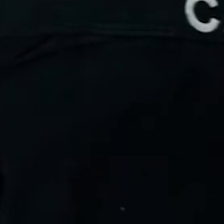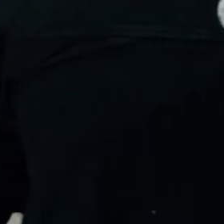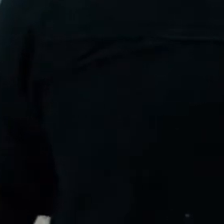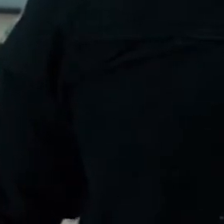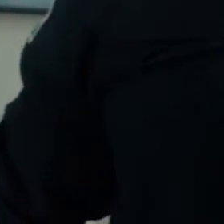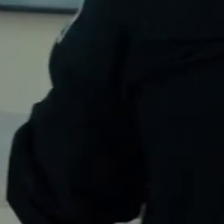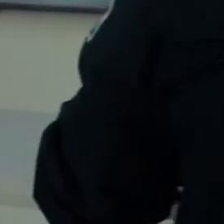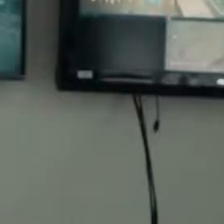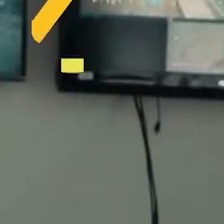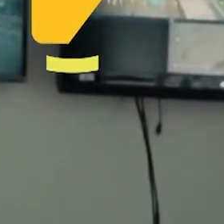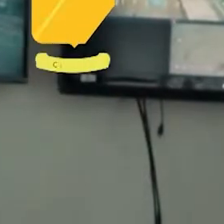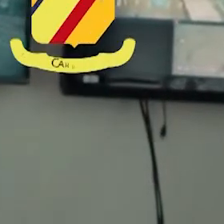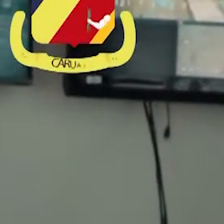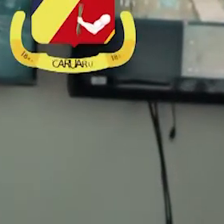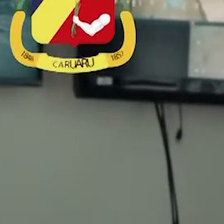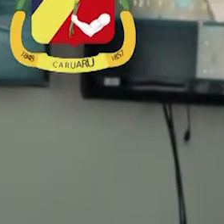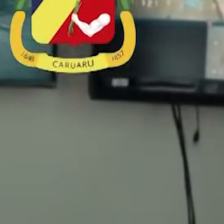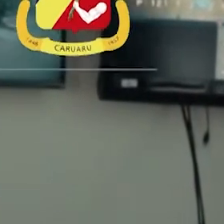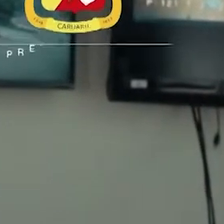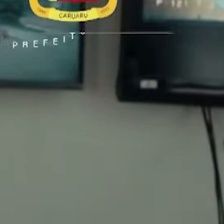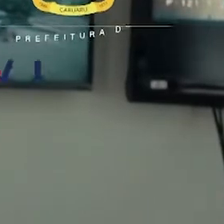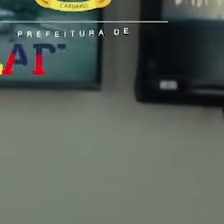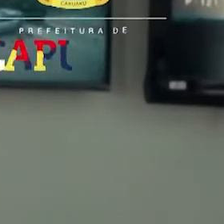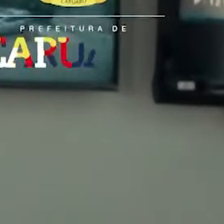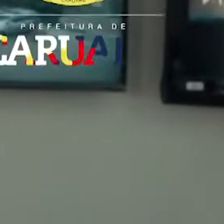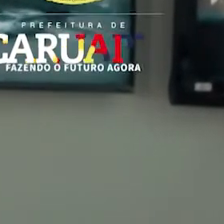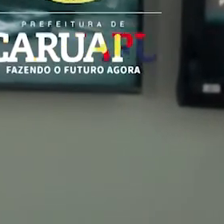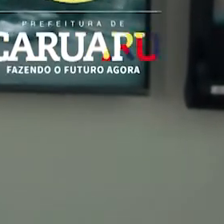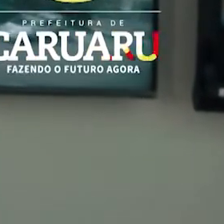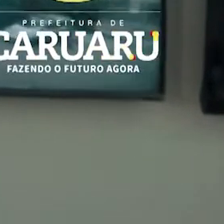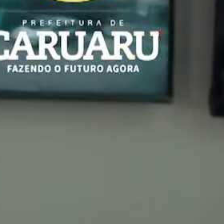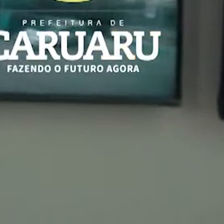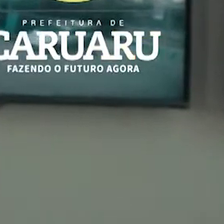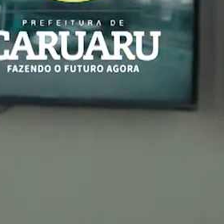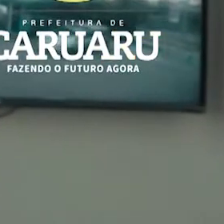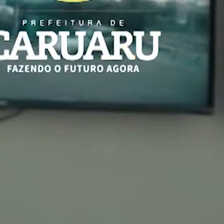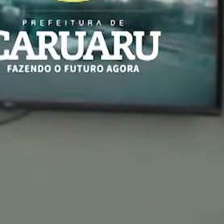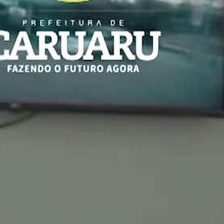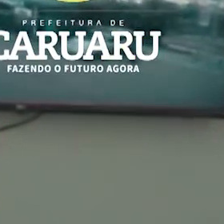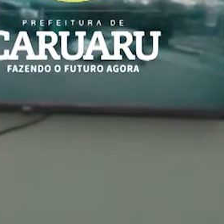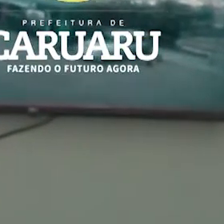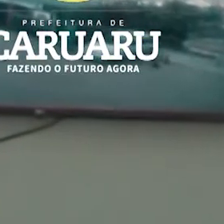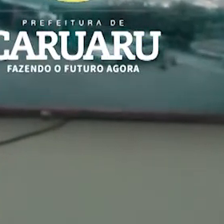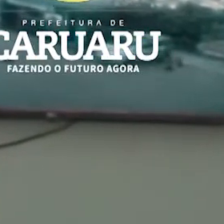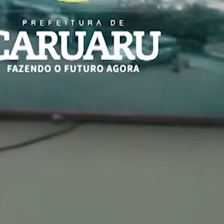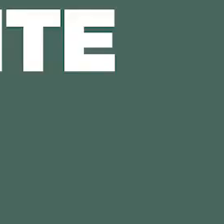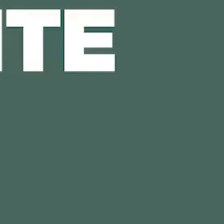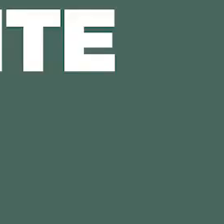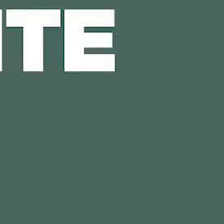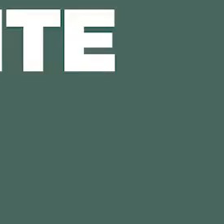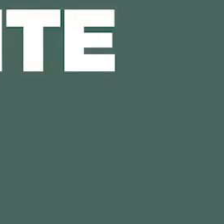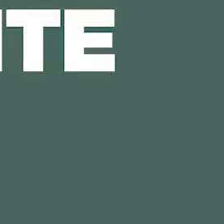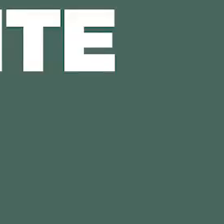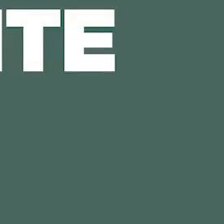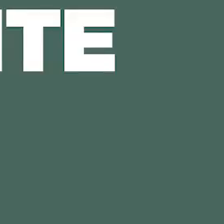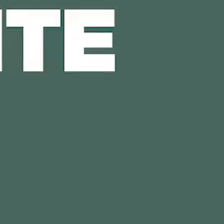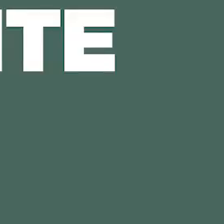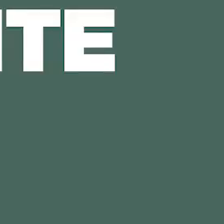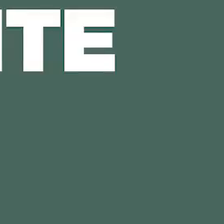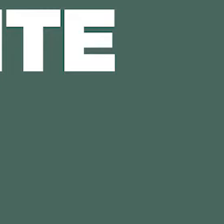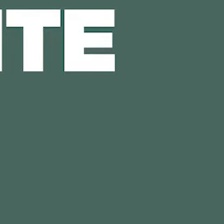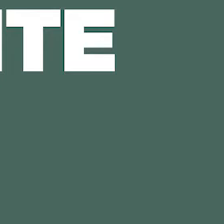sobre o que está acontecendo. Prefeitura de Caruaru, fazendo o futuro agora.